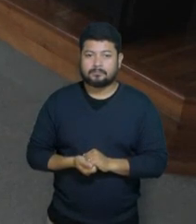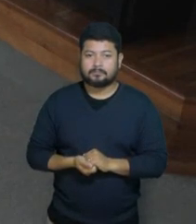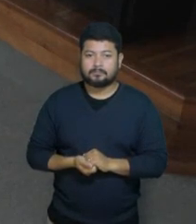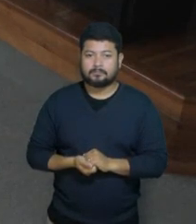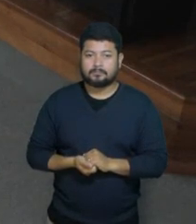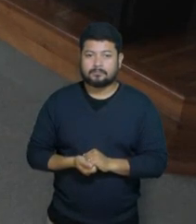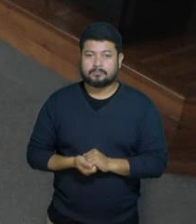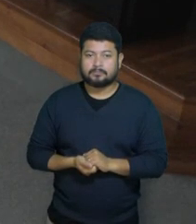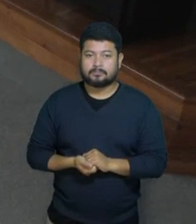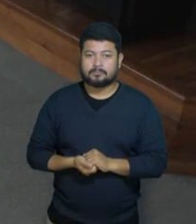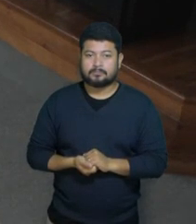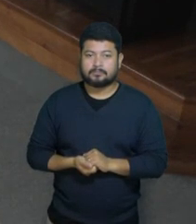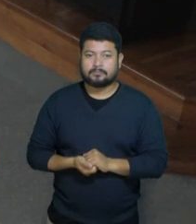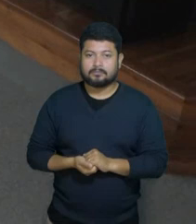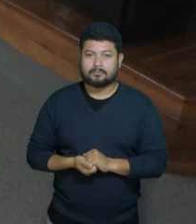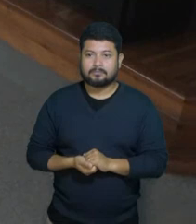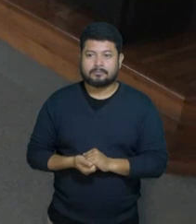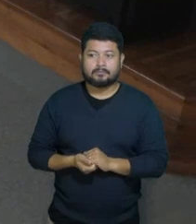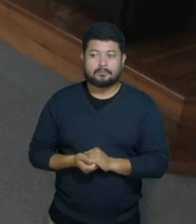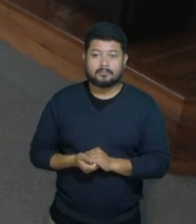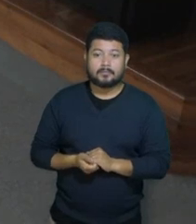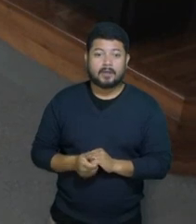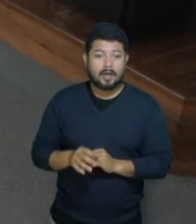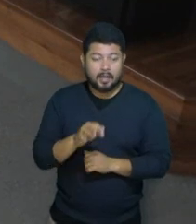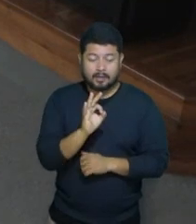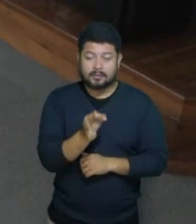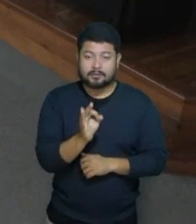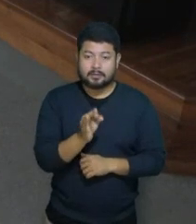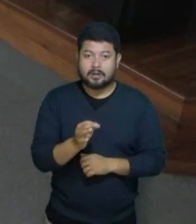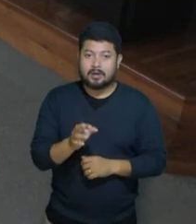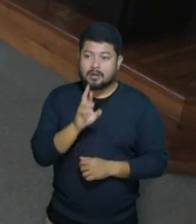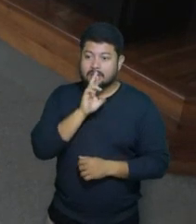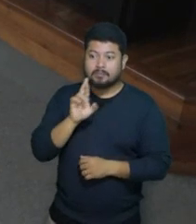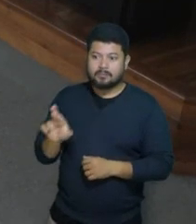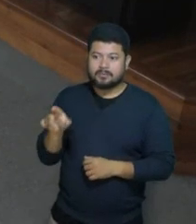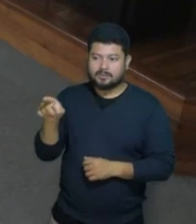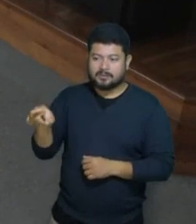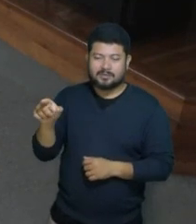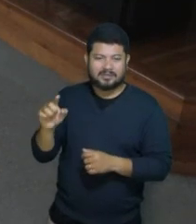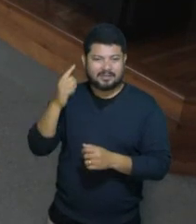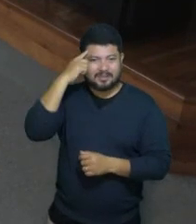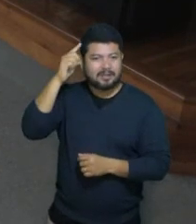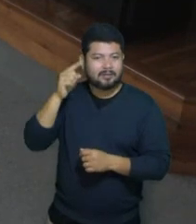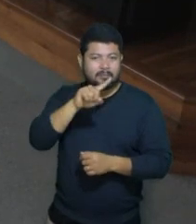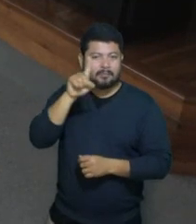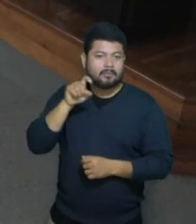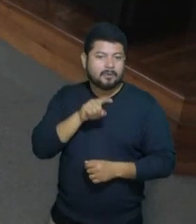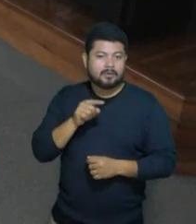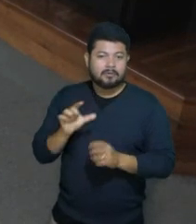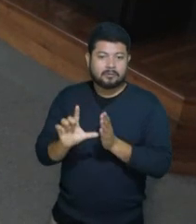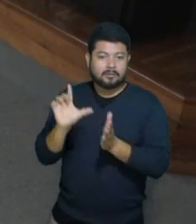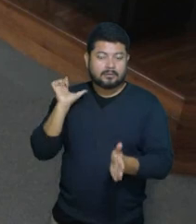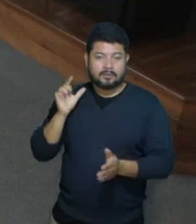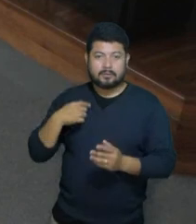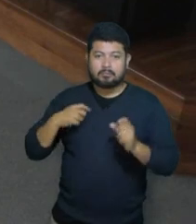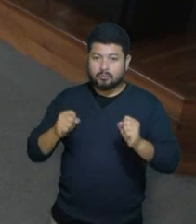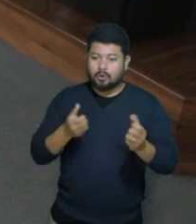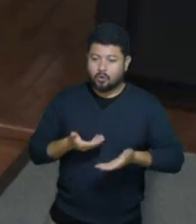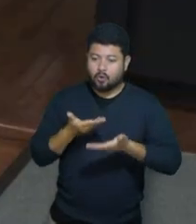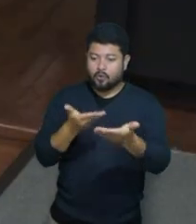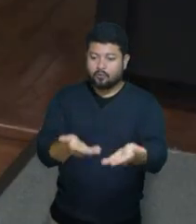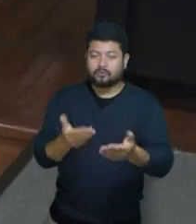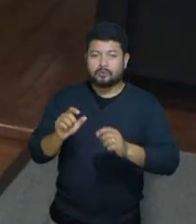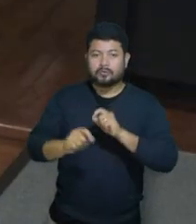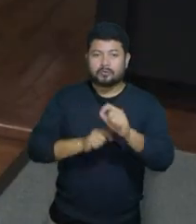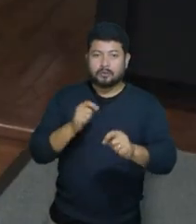E assim, respondendo que eu, né, não respondi bem, mas é isso vocês podem também convidar a parte acadêmica para dar essas